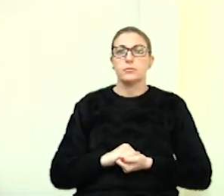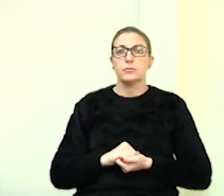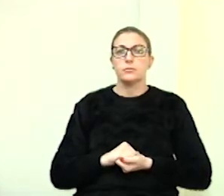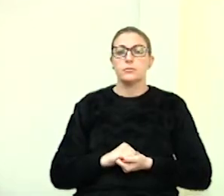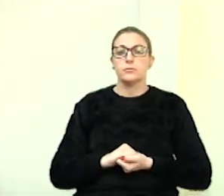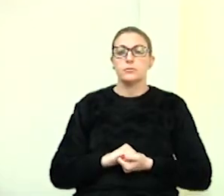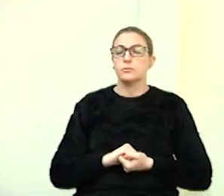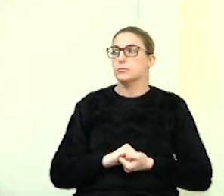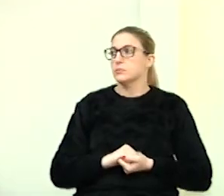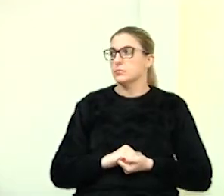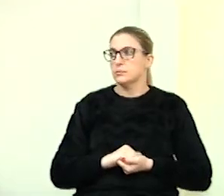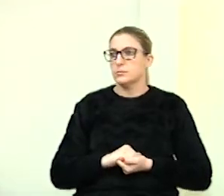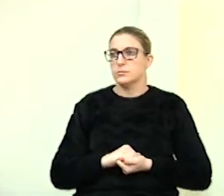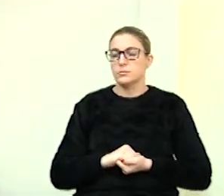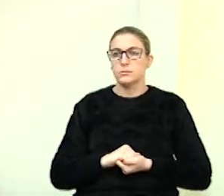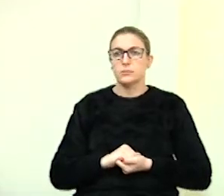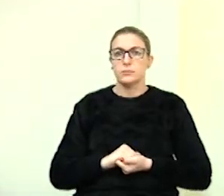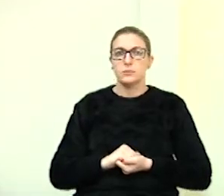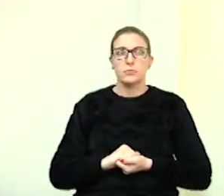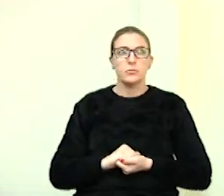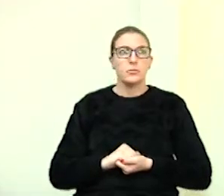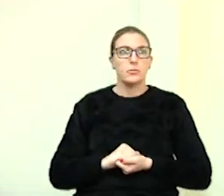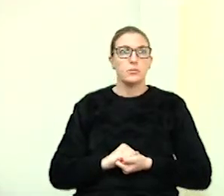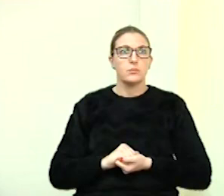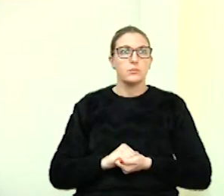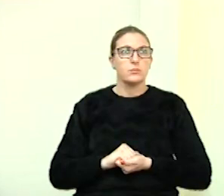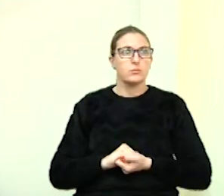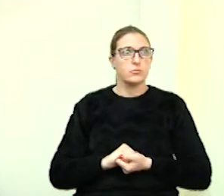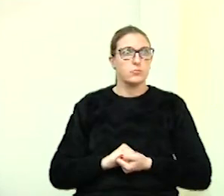é com duas abstenções, então.